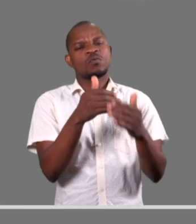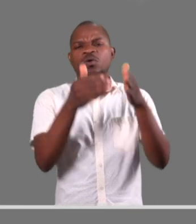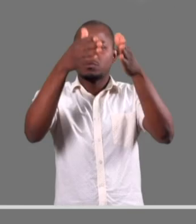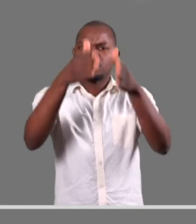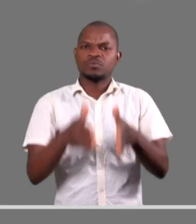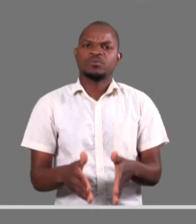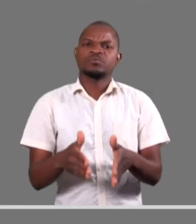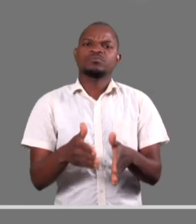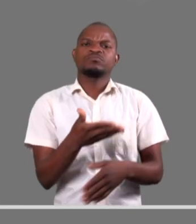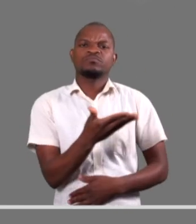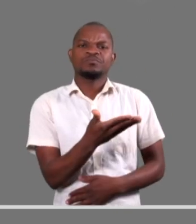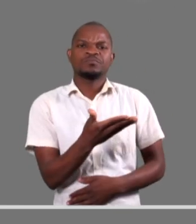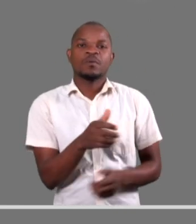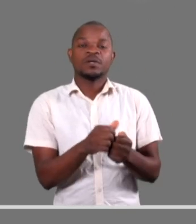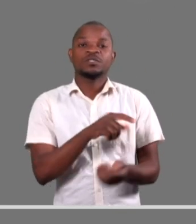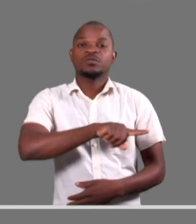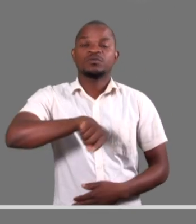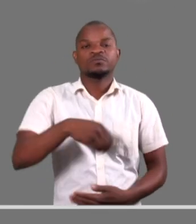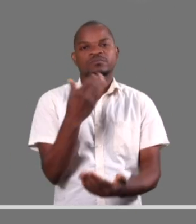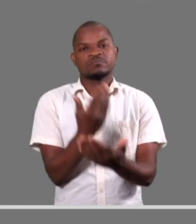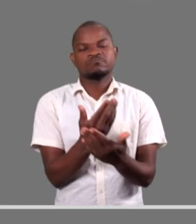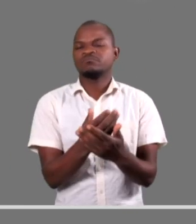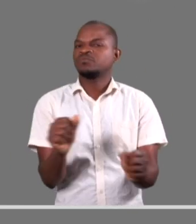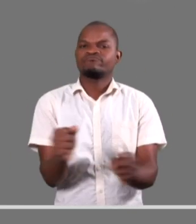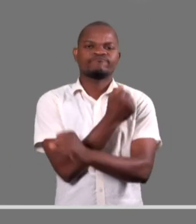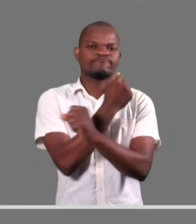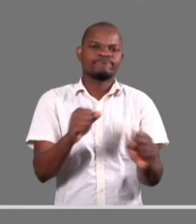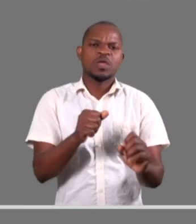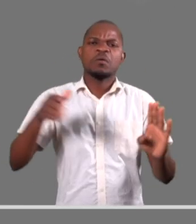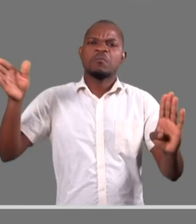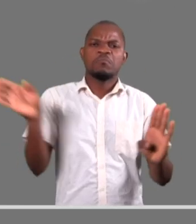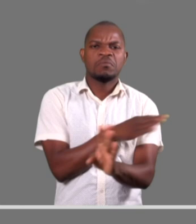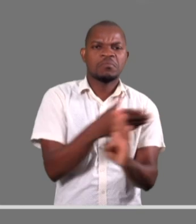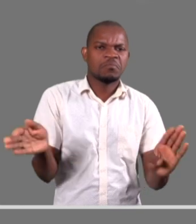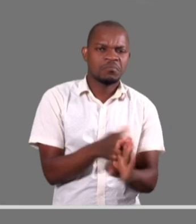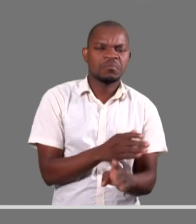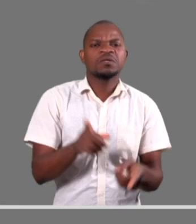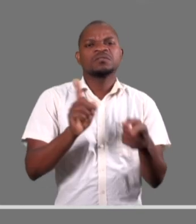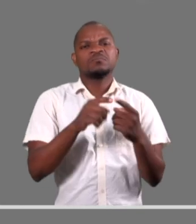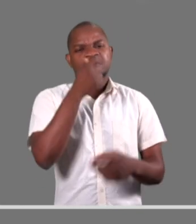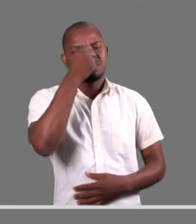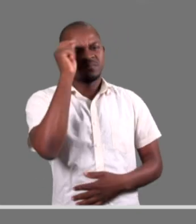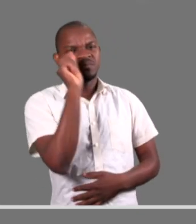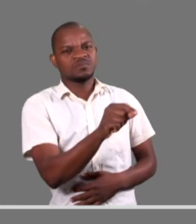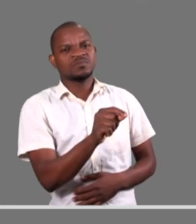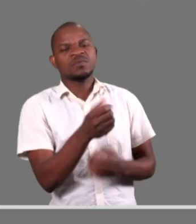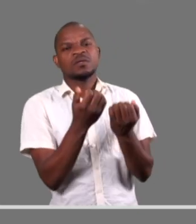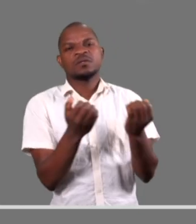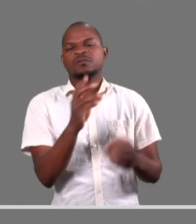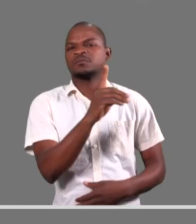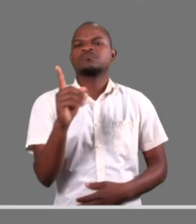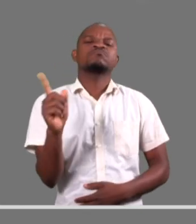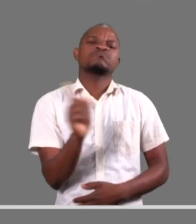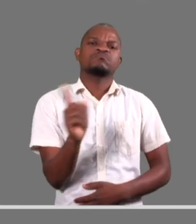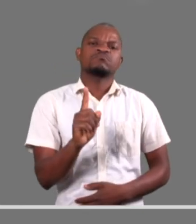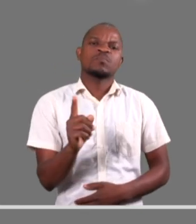O que nós pedimos é que a violência não abandone a criança com deficiência. Existem